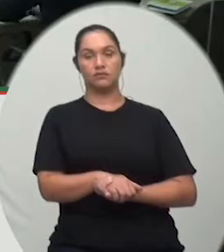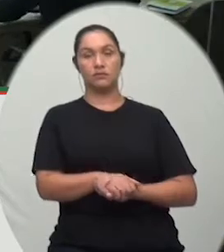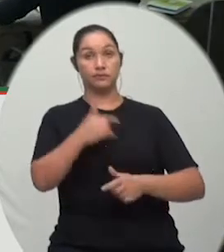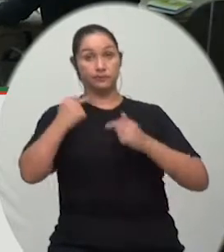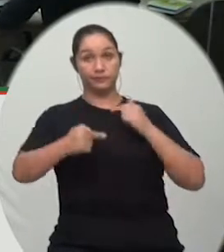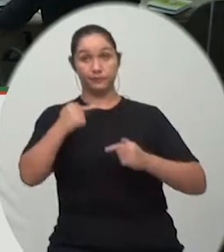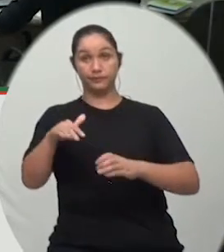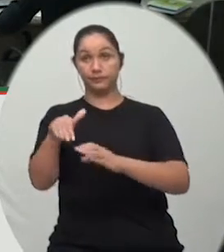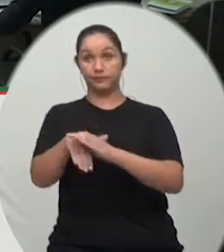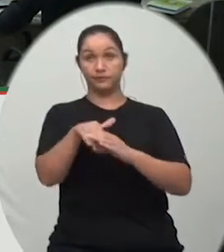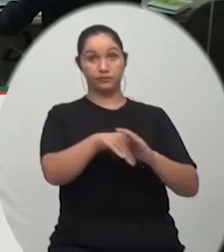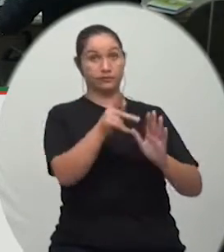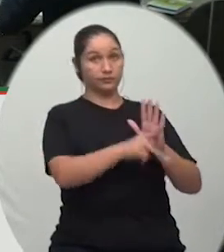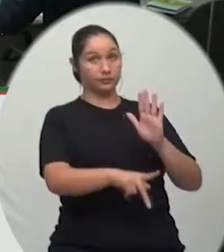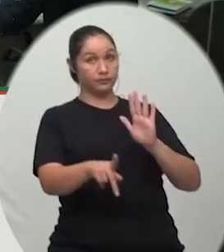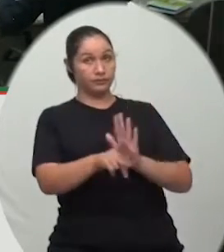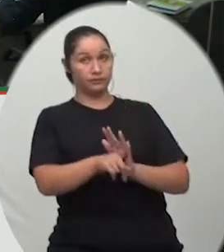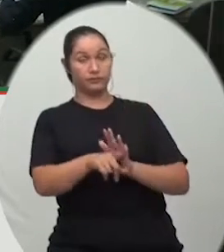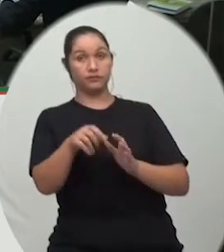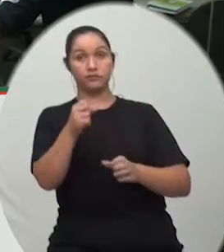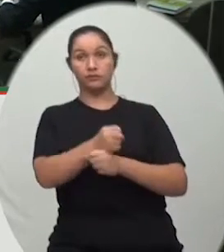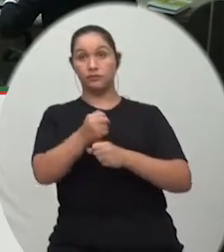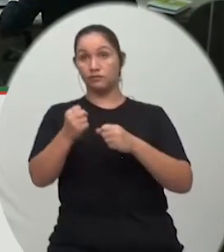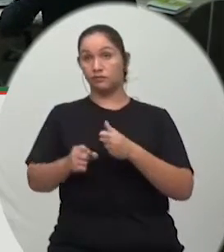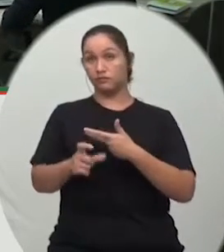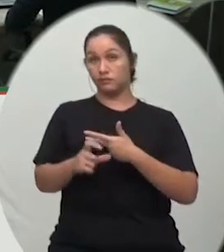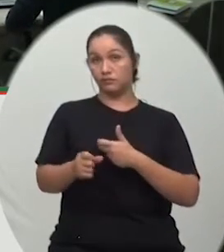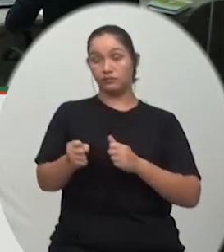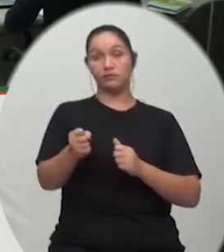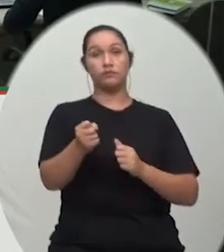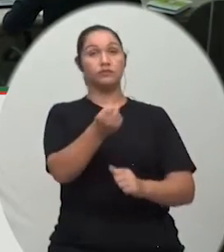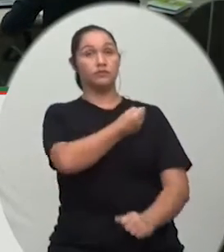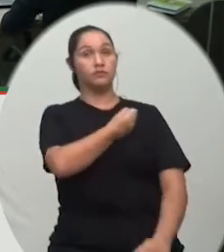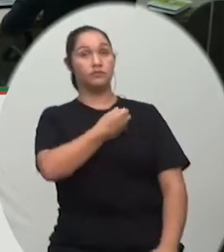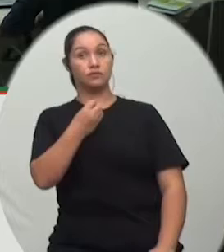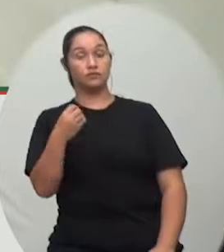em única discussão e votação o projeto de lei do Executivo